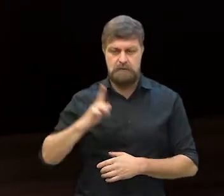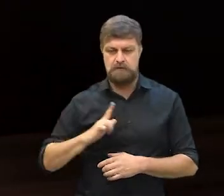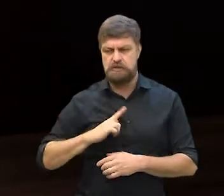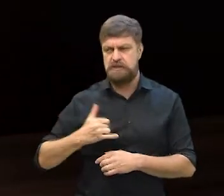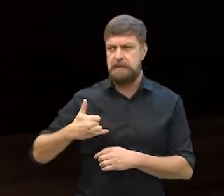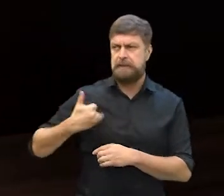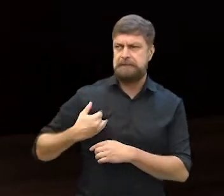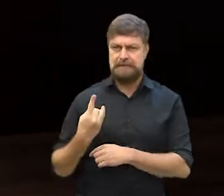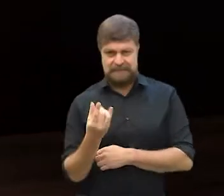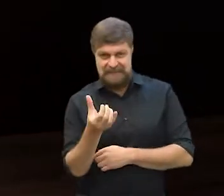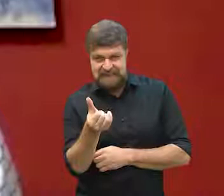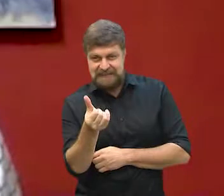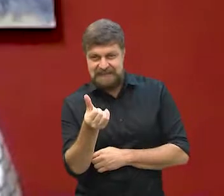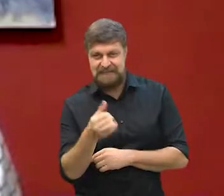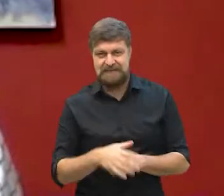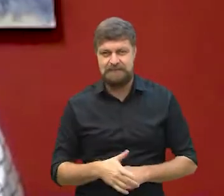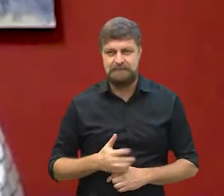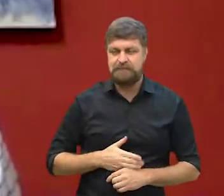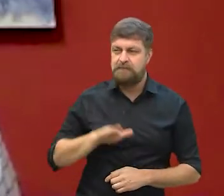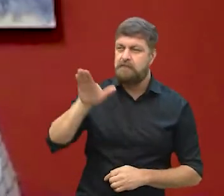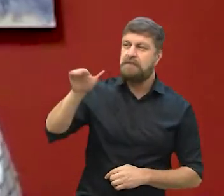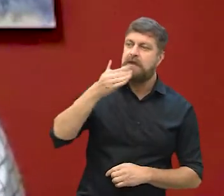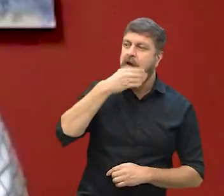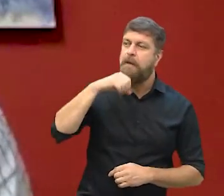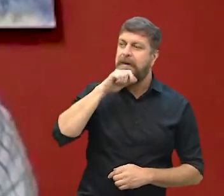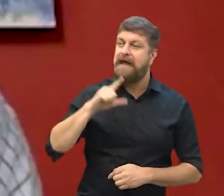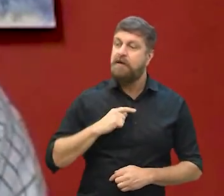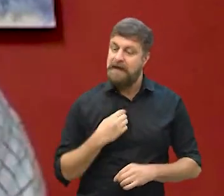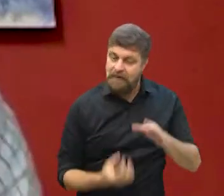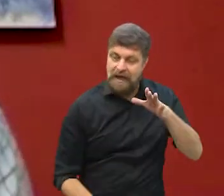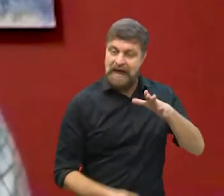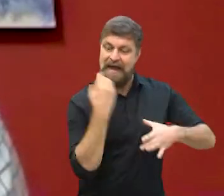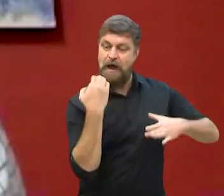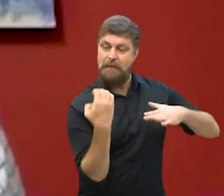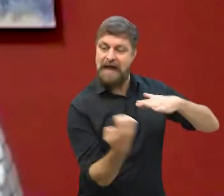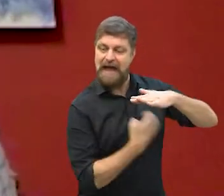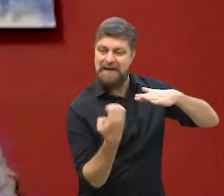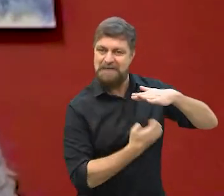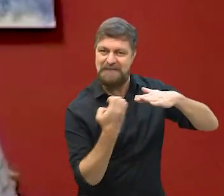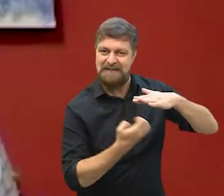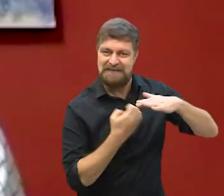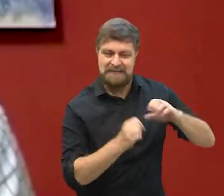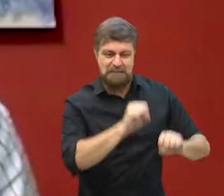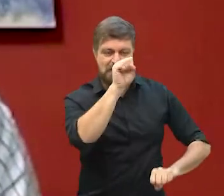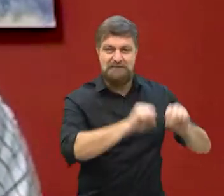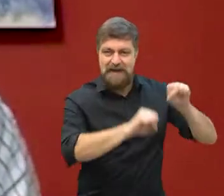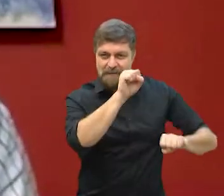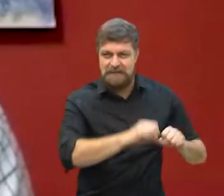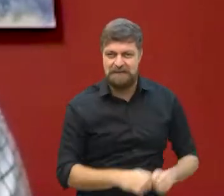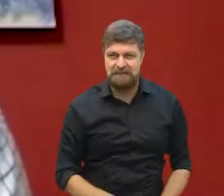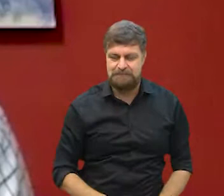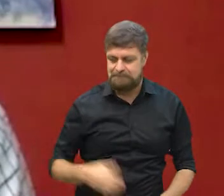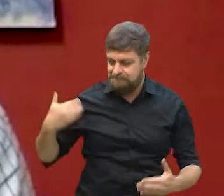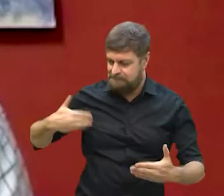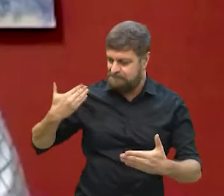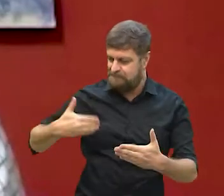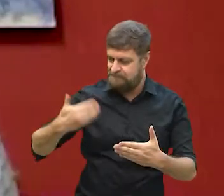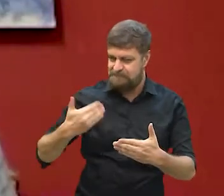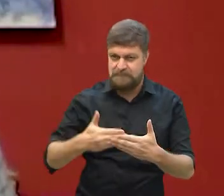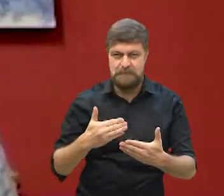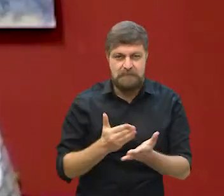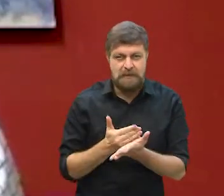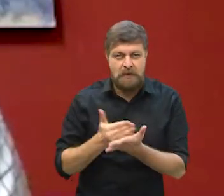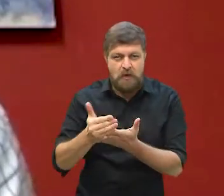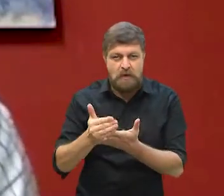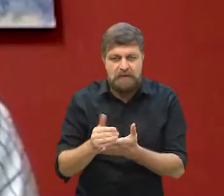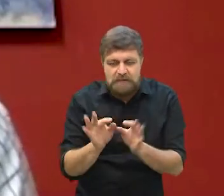para 17 anos, né? E falei assim, pai, eu tenho o sonho de ter uma indústria. E aí, de lá para cá, a gente está aqui. A gente começou